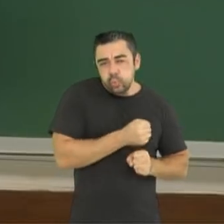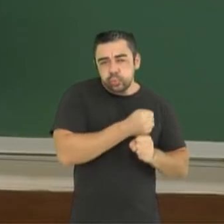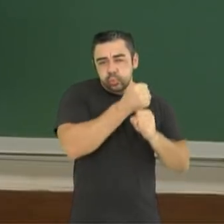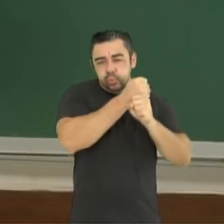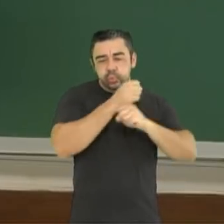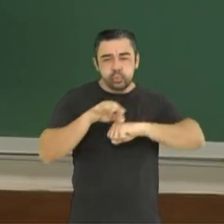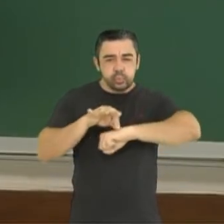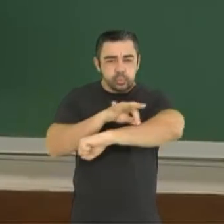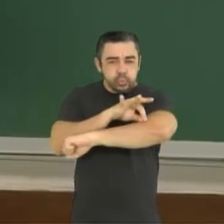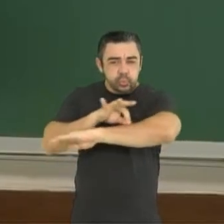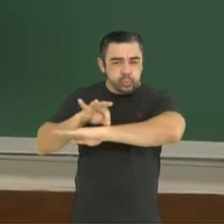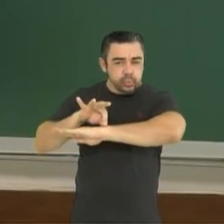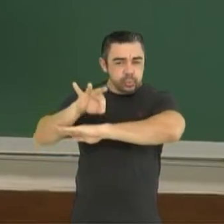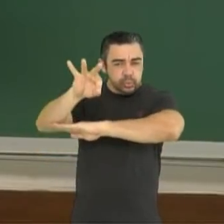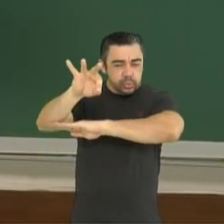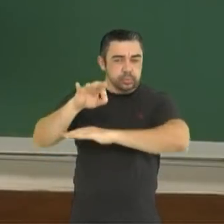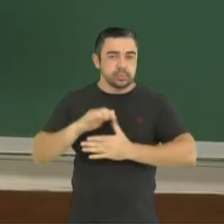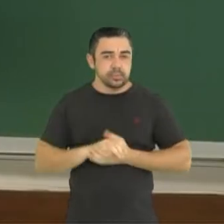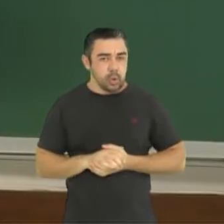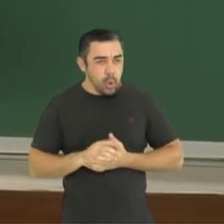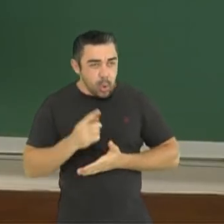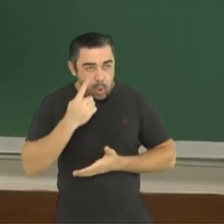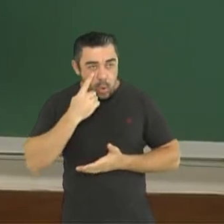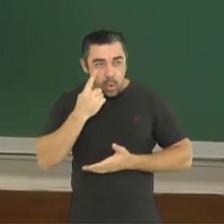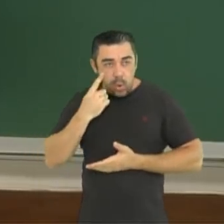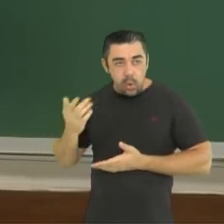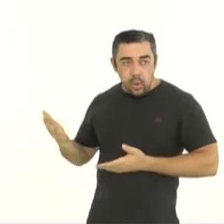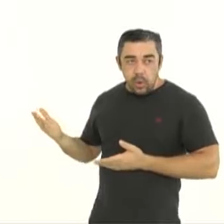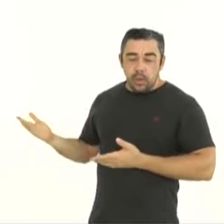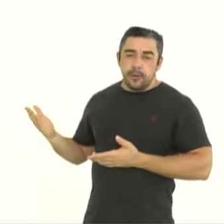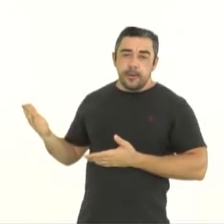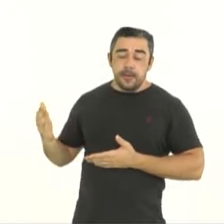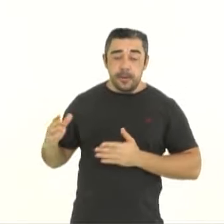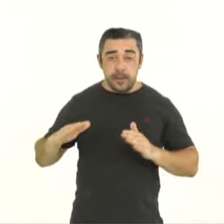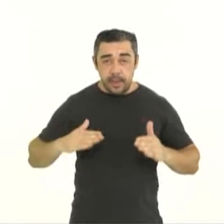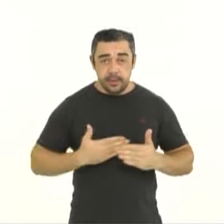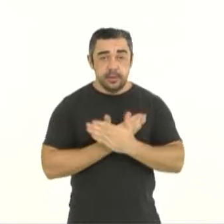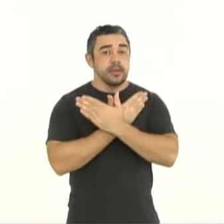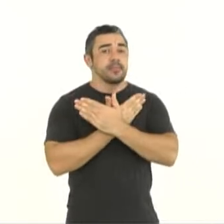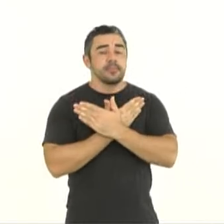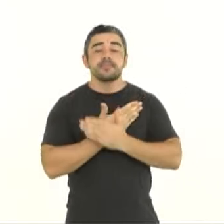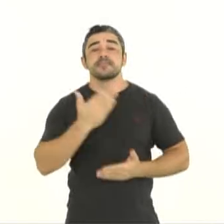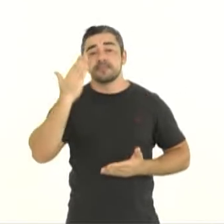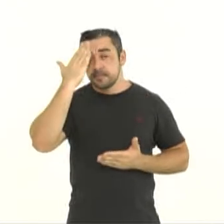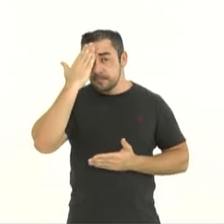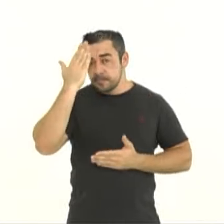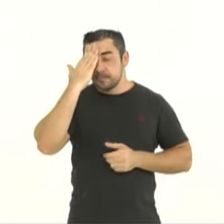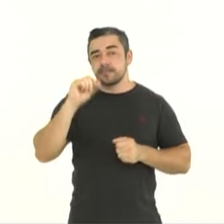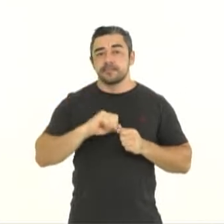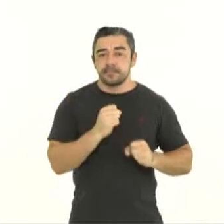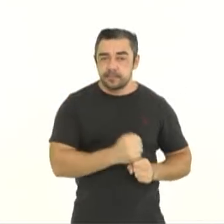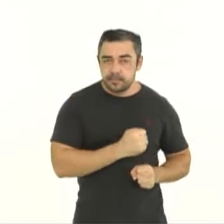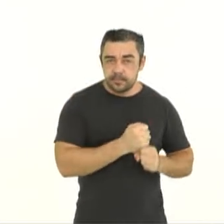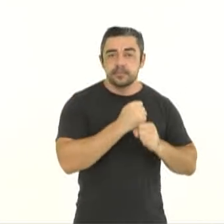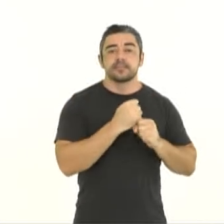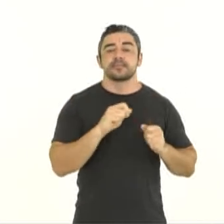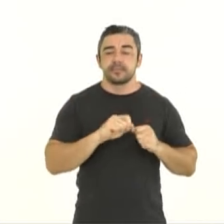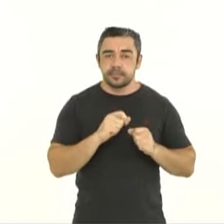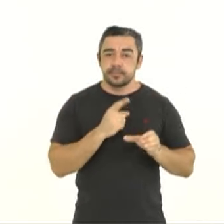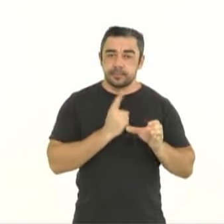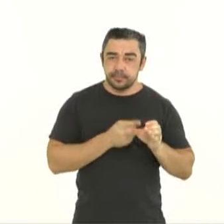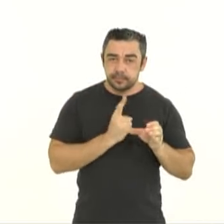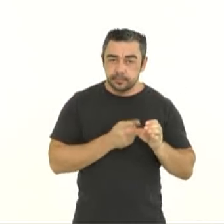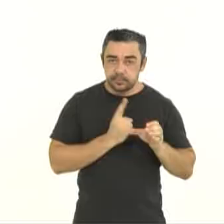Arquitetura, eles eram riquíssimos. Galera, olha só, os astecas eram exímios construtores. Construíram